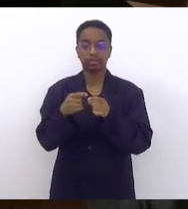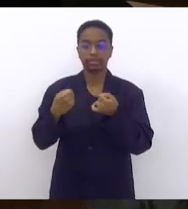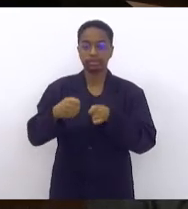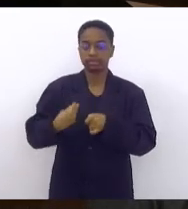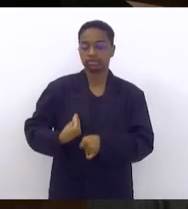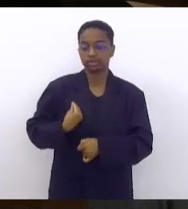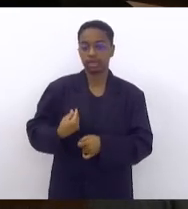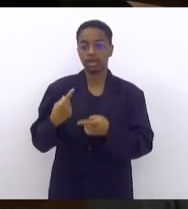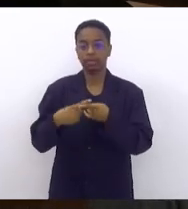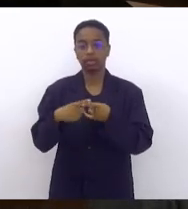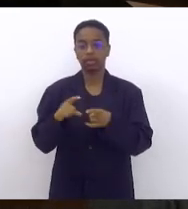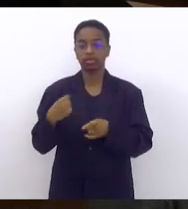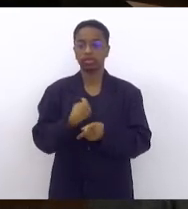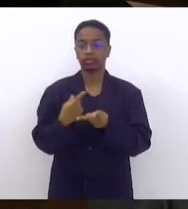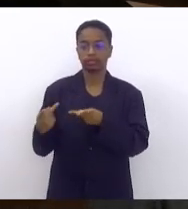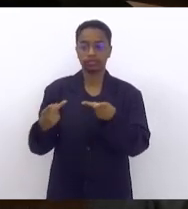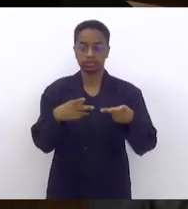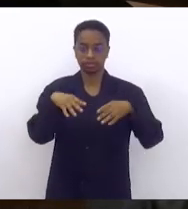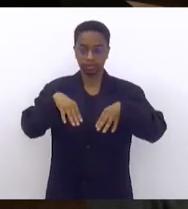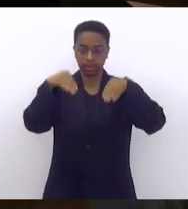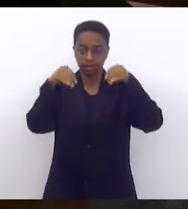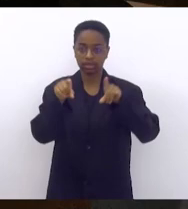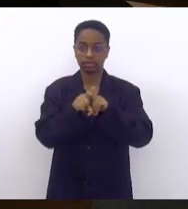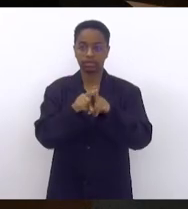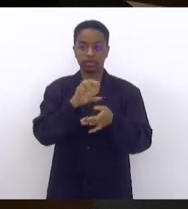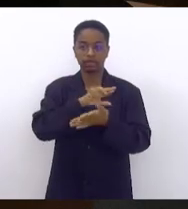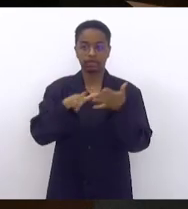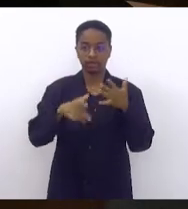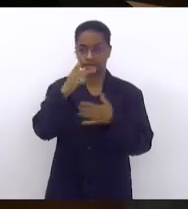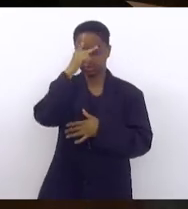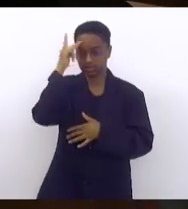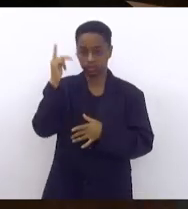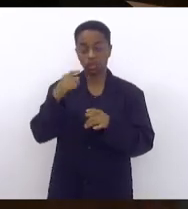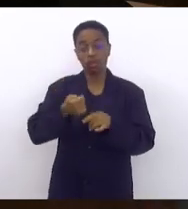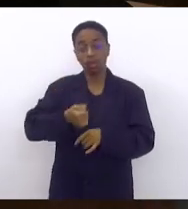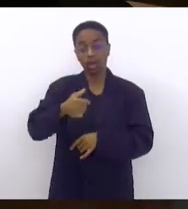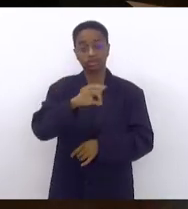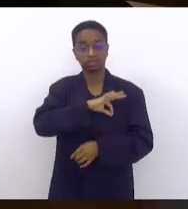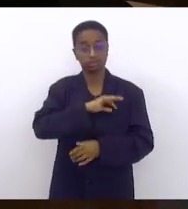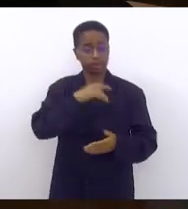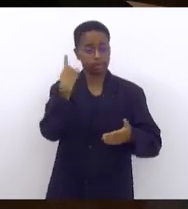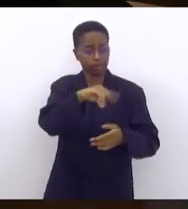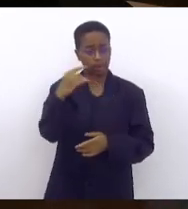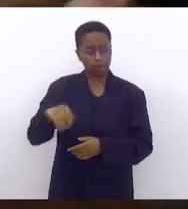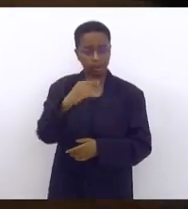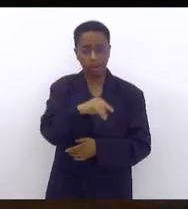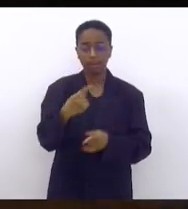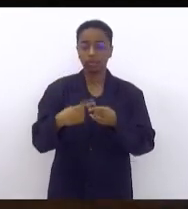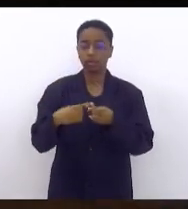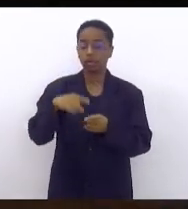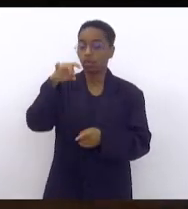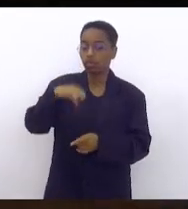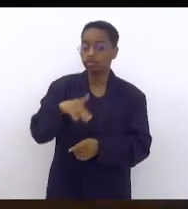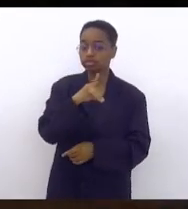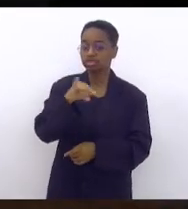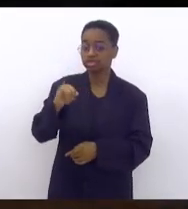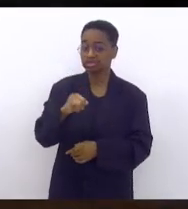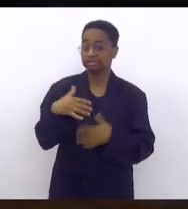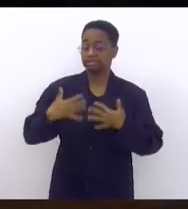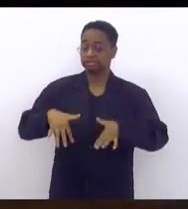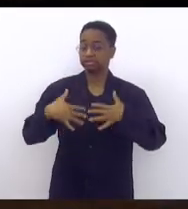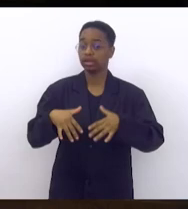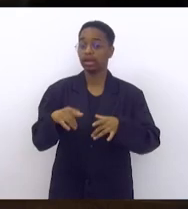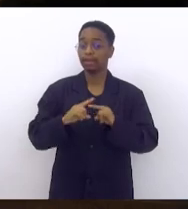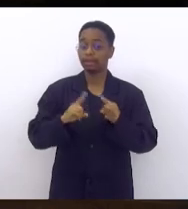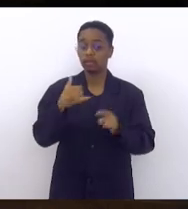fizemos 3 idas ao Palácio, botamos muita gente, quase apanhamos da polícia no último dia, a coisa ficou feia. Se não é a gente ligar para o André entrar